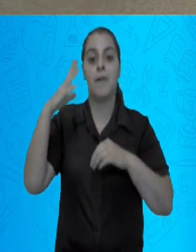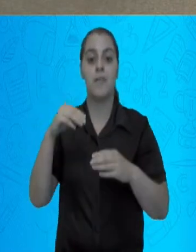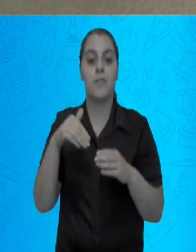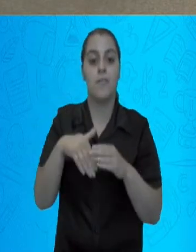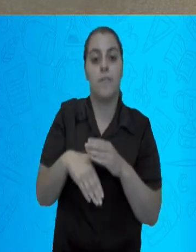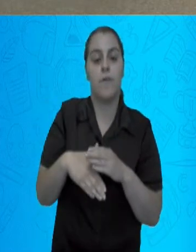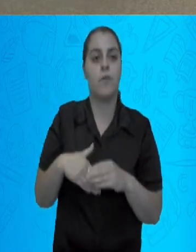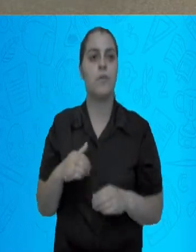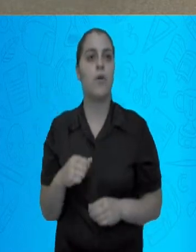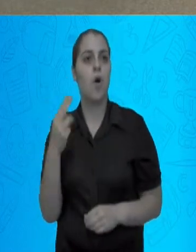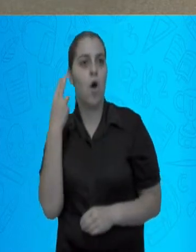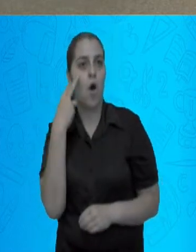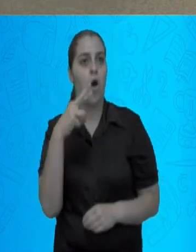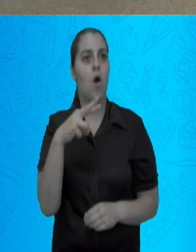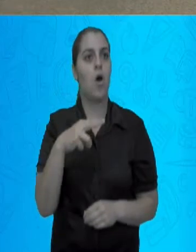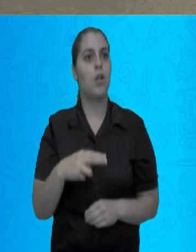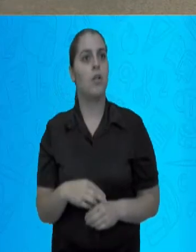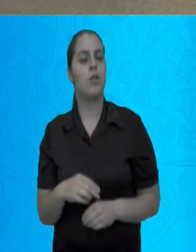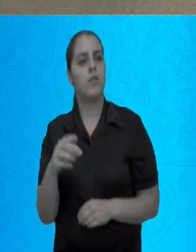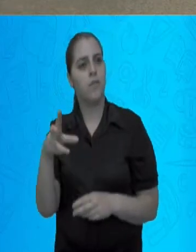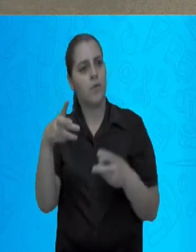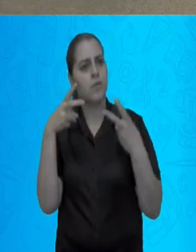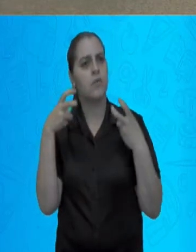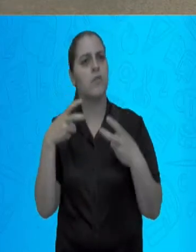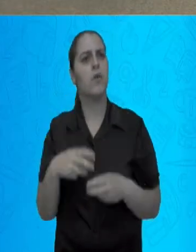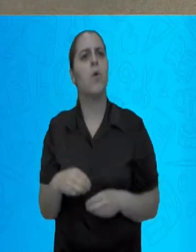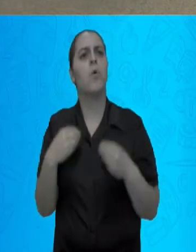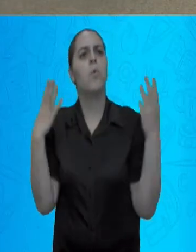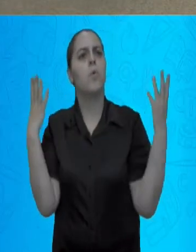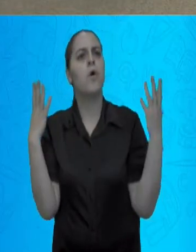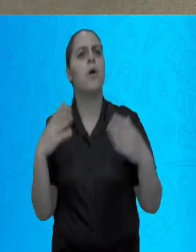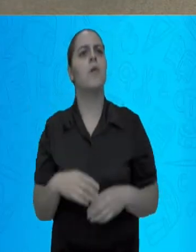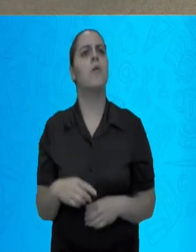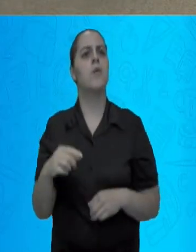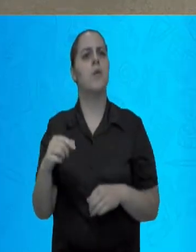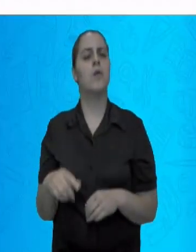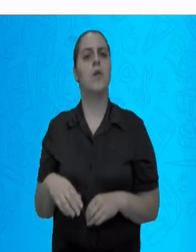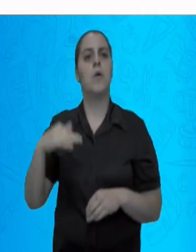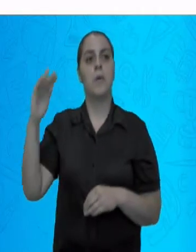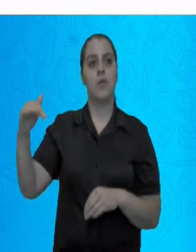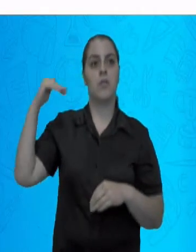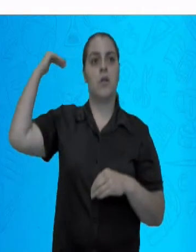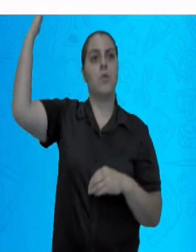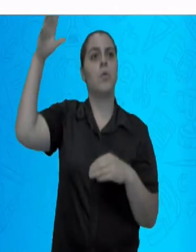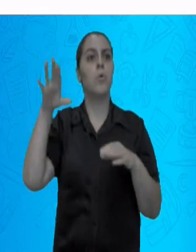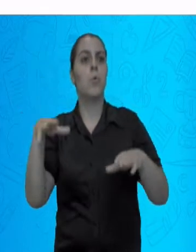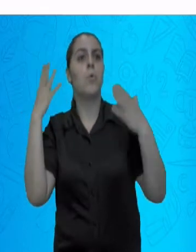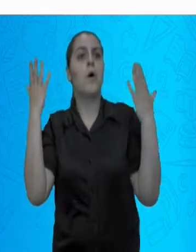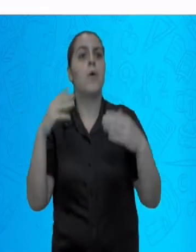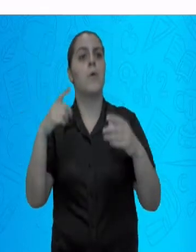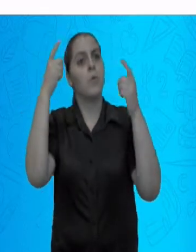lá no gráfico e observa qual coluna chegou mais alto.